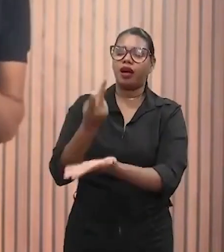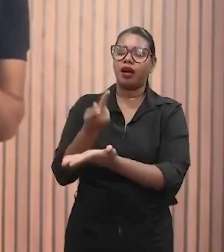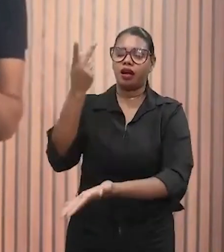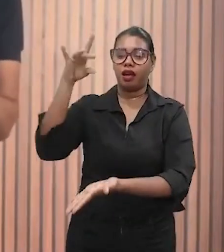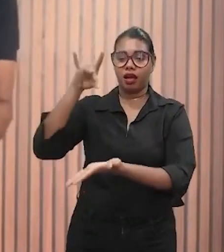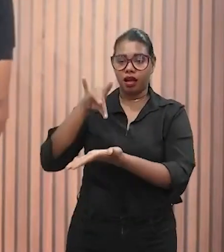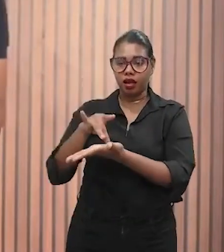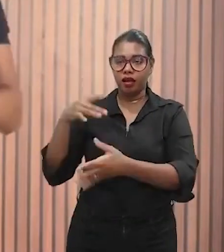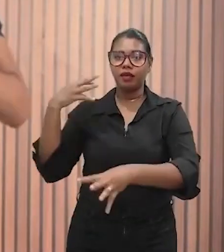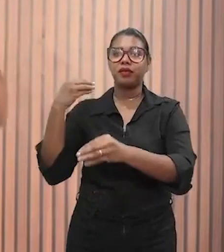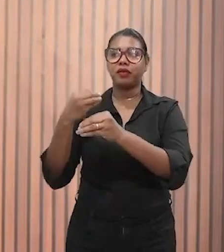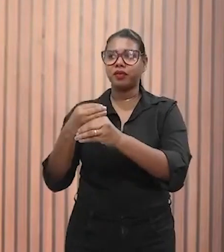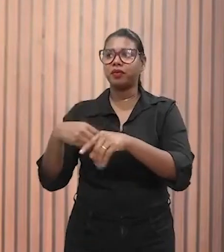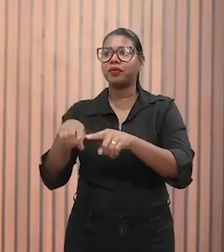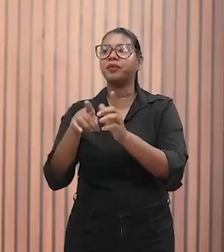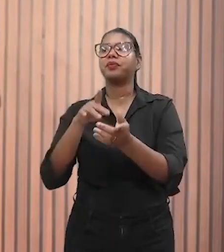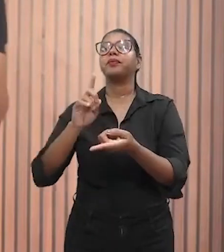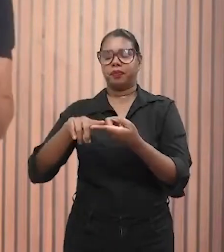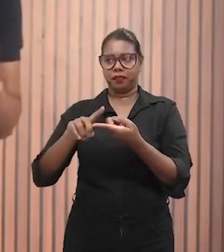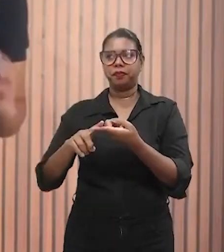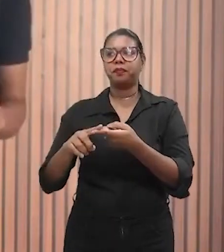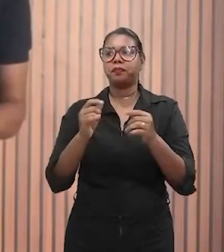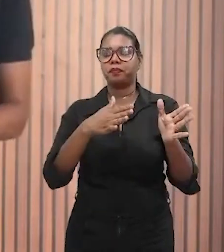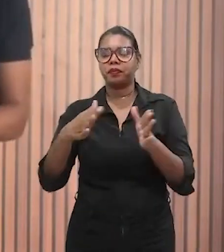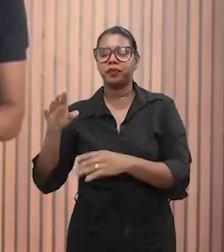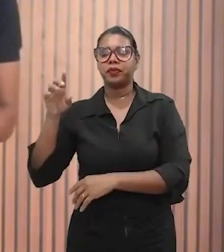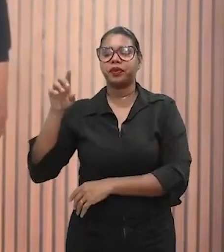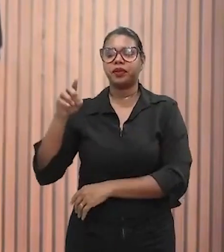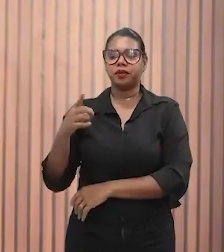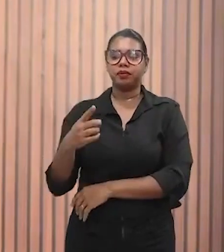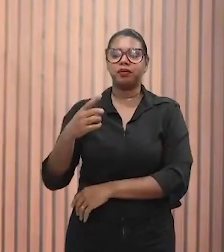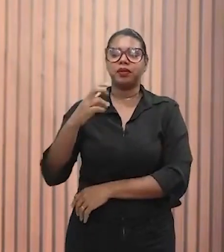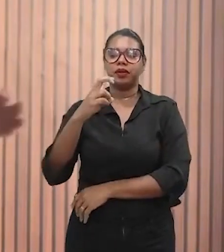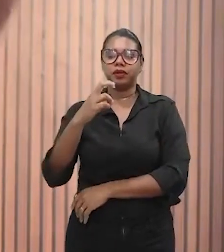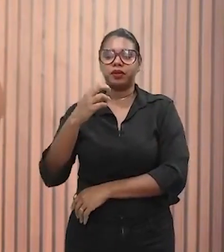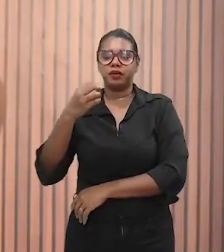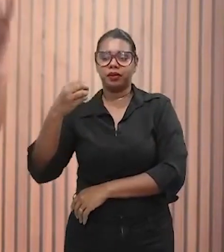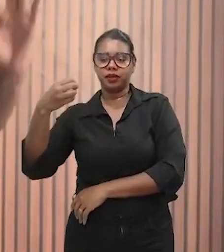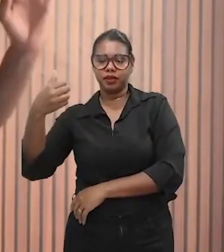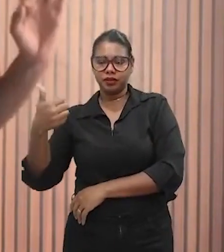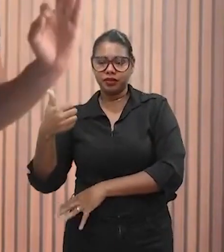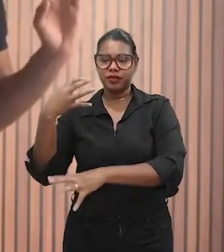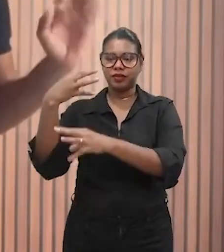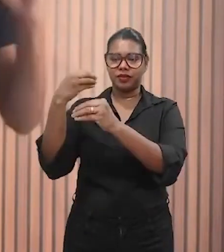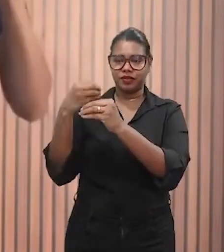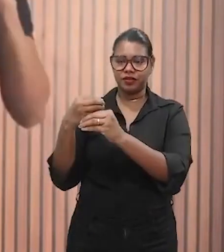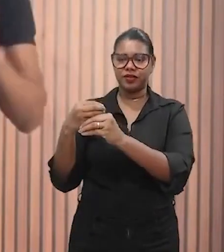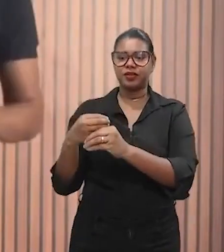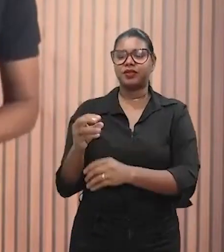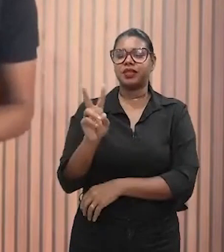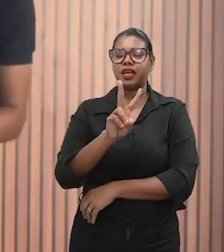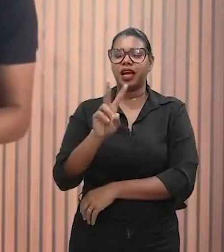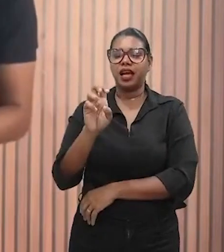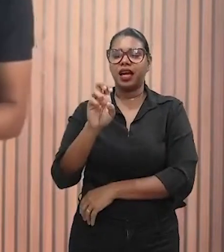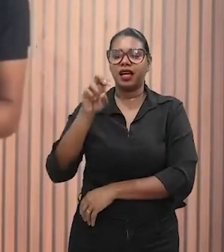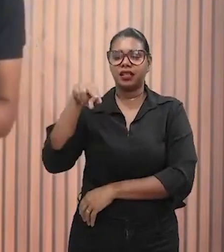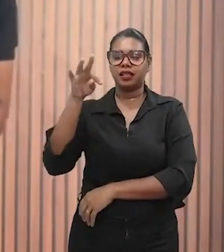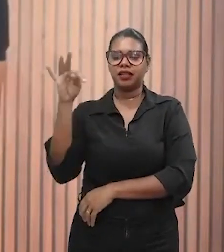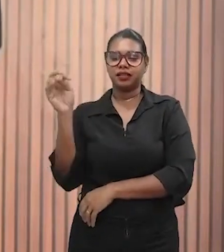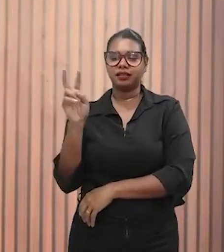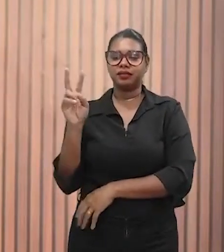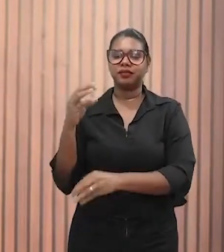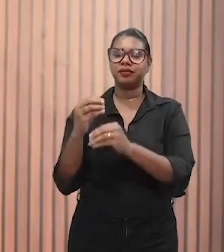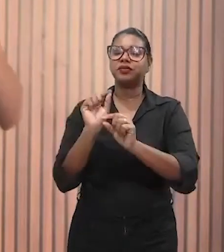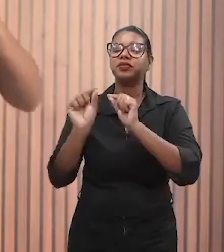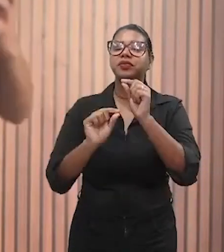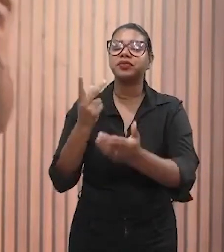acontece exatamente no período em 1501 com uma coisa que nós vamos chamar das feitorias. O que eram as